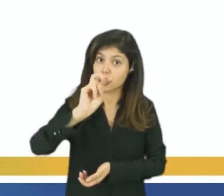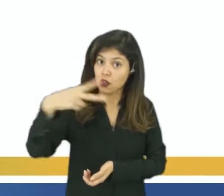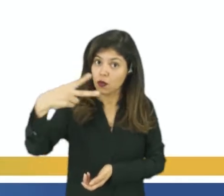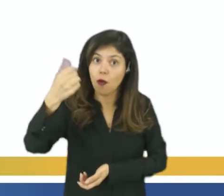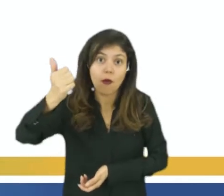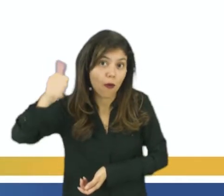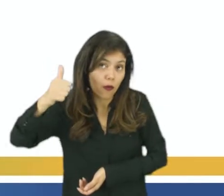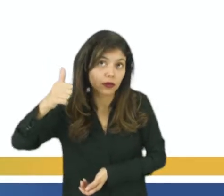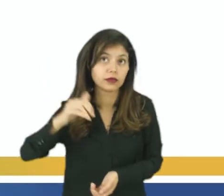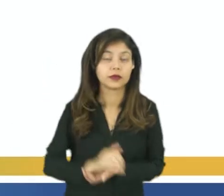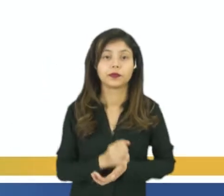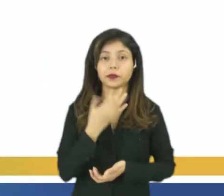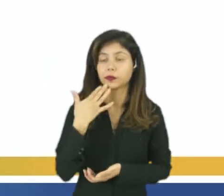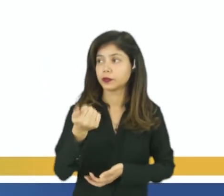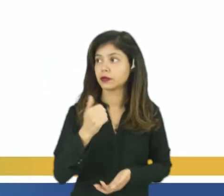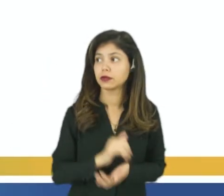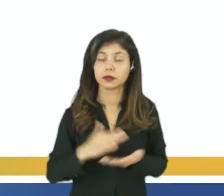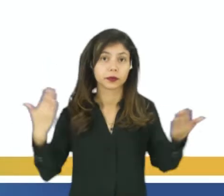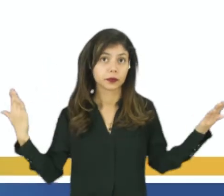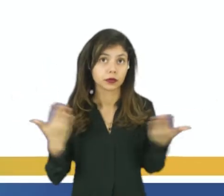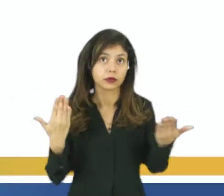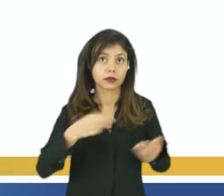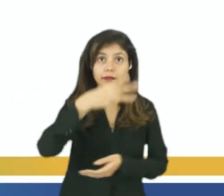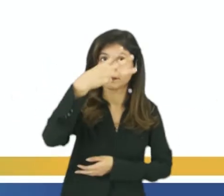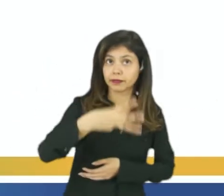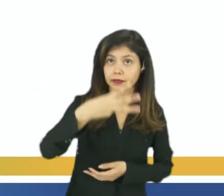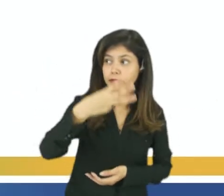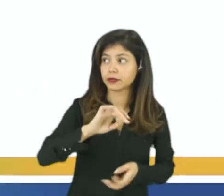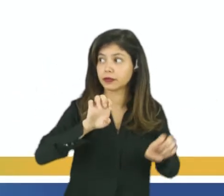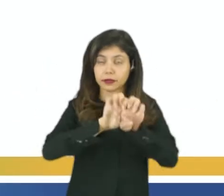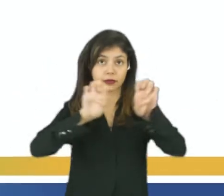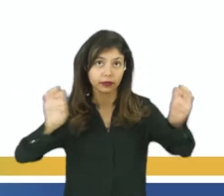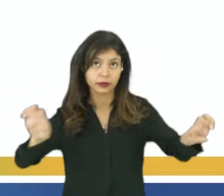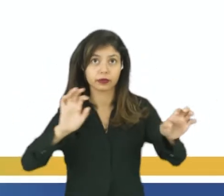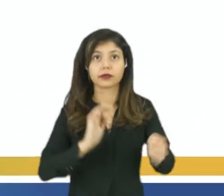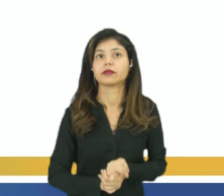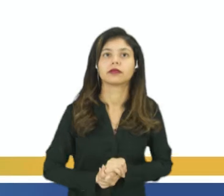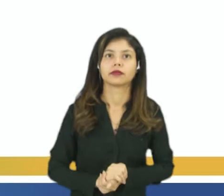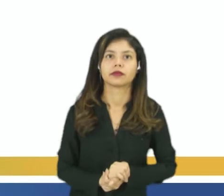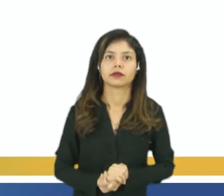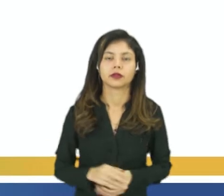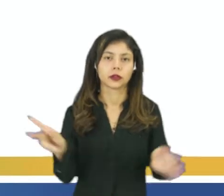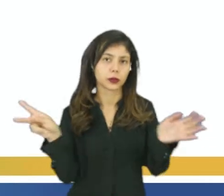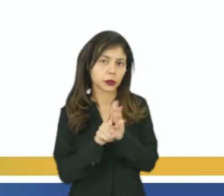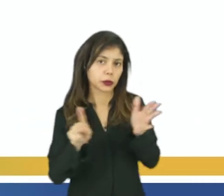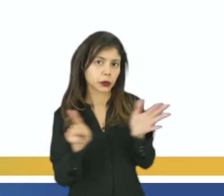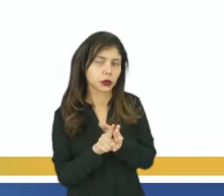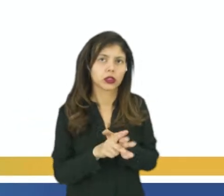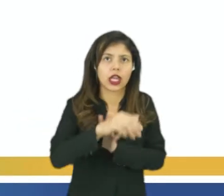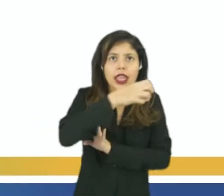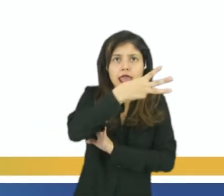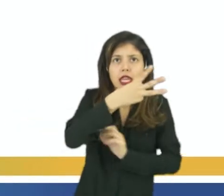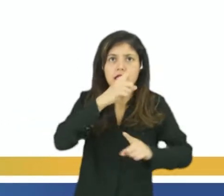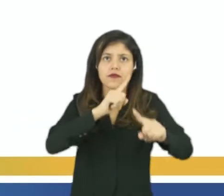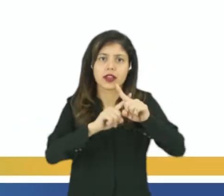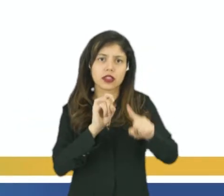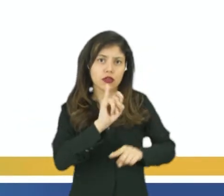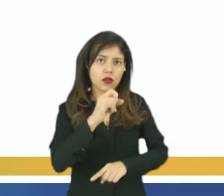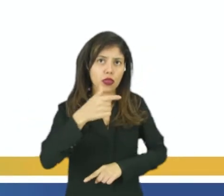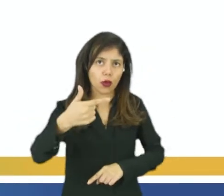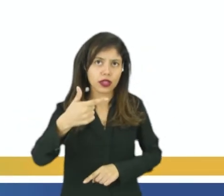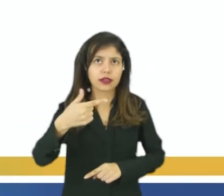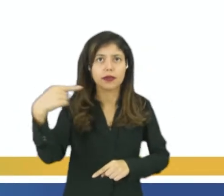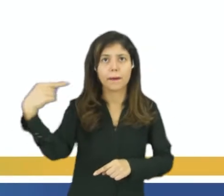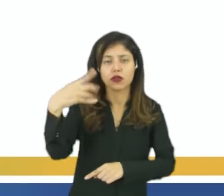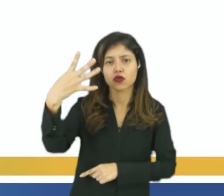11. Tudo bem? E aí nós temos uma terceira equação, que é o produto de 3 vezes a intensidade